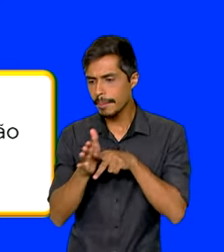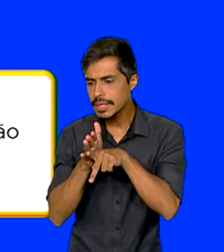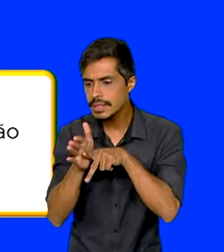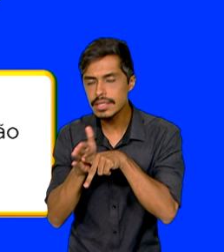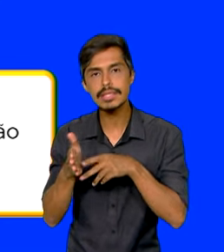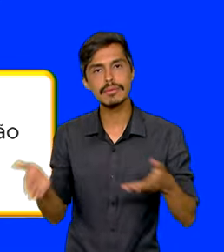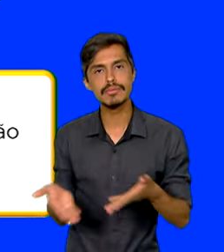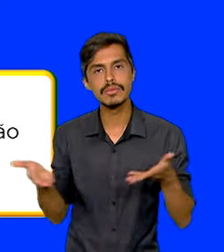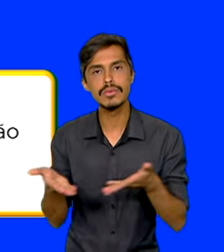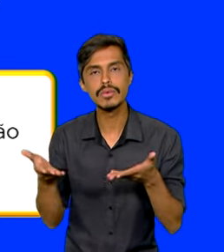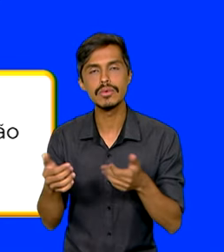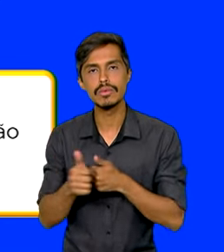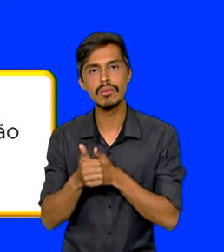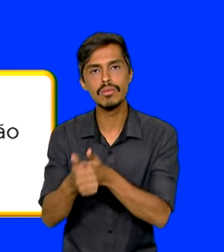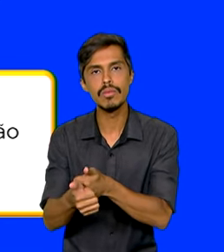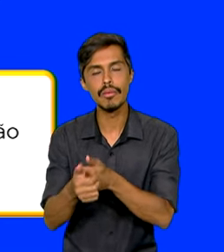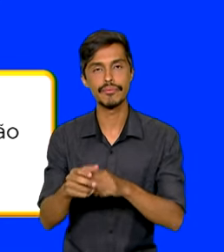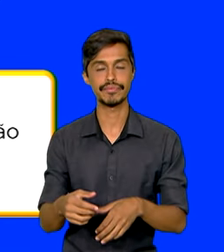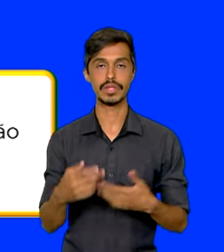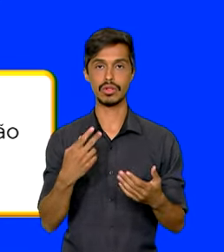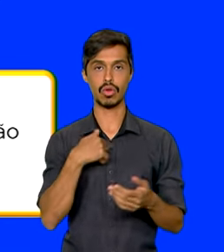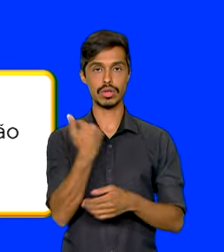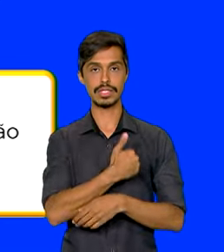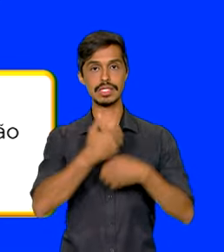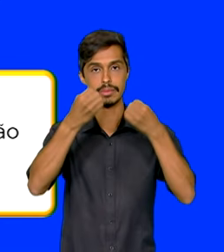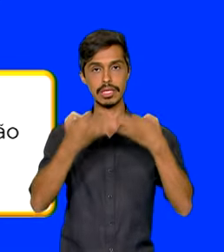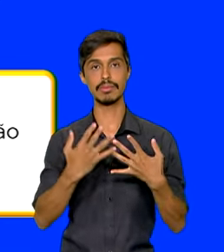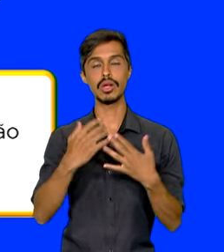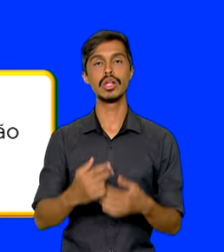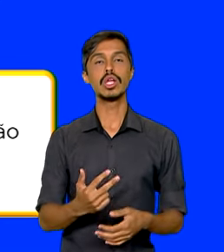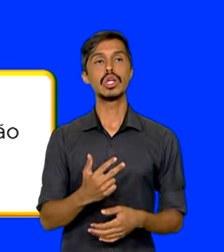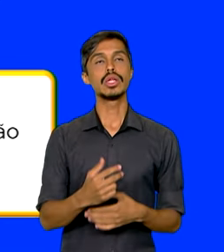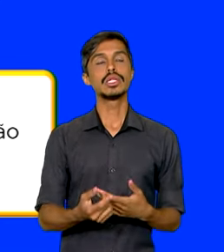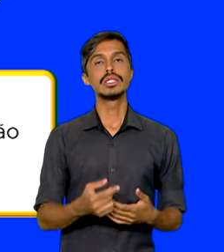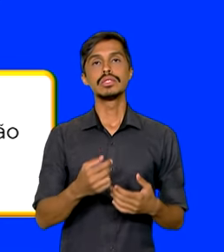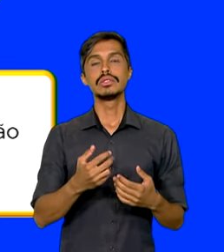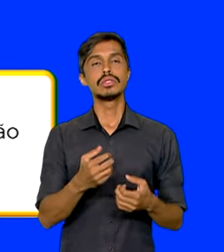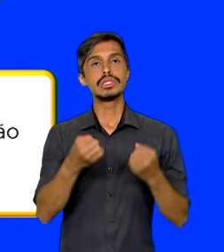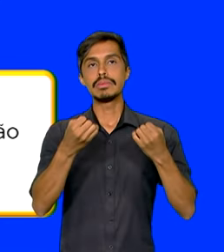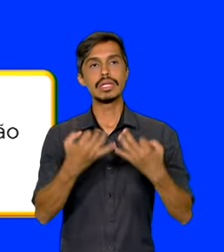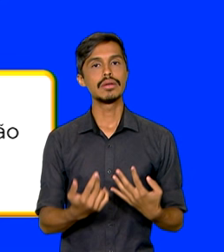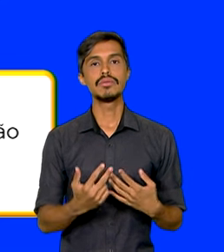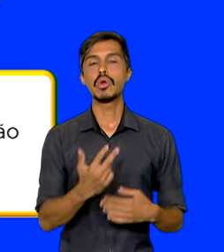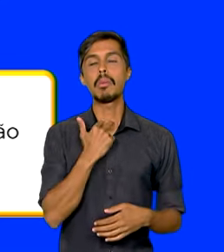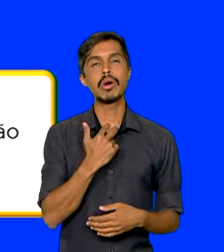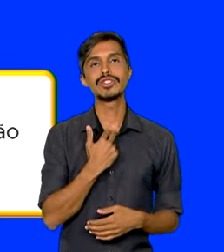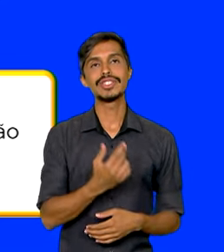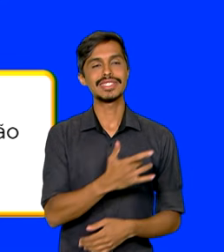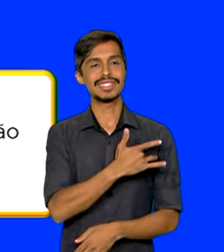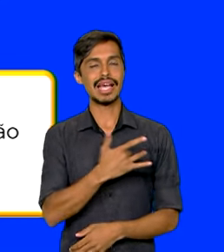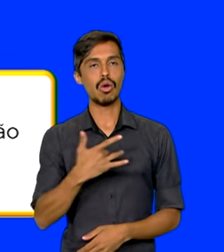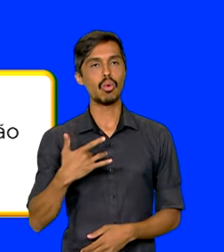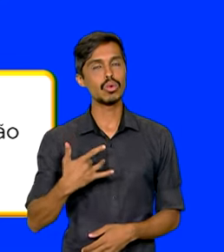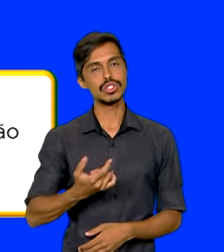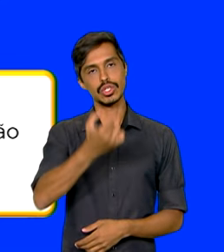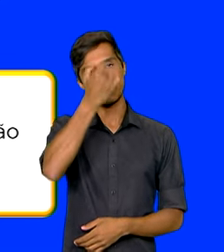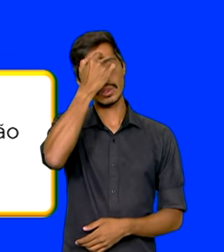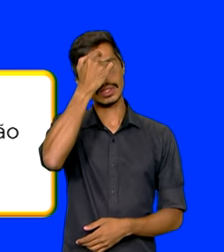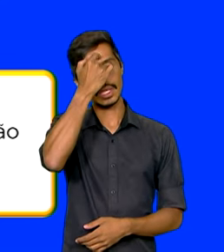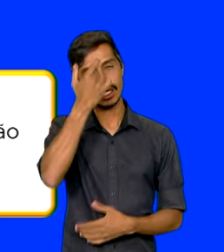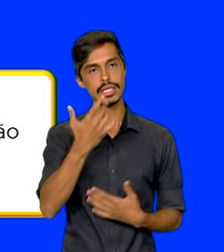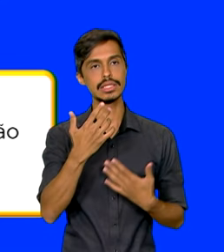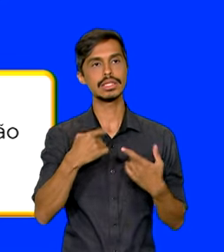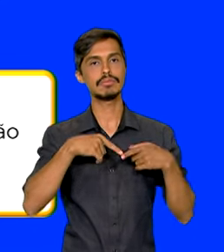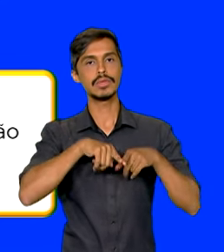Nós temos dito que não é possível saúde com ciência sem o devido registro das informações,